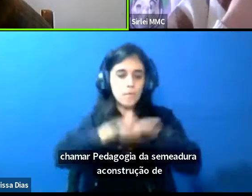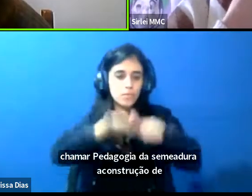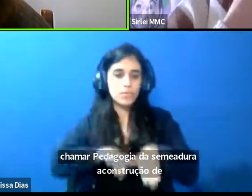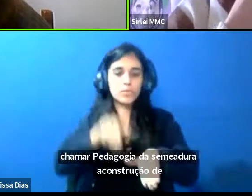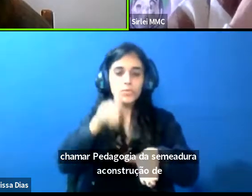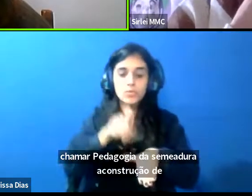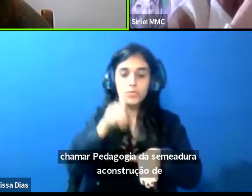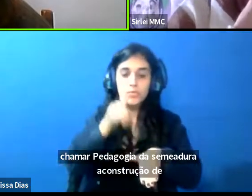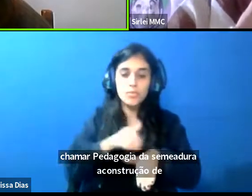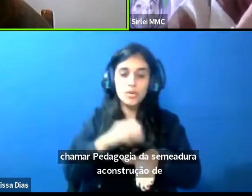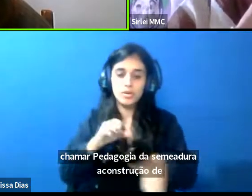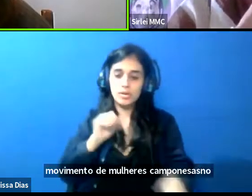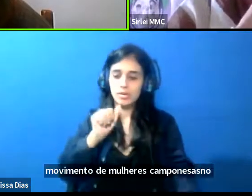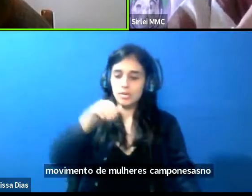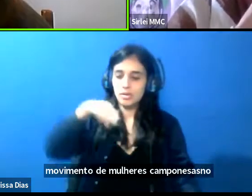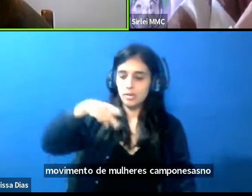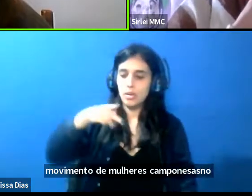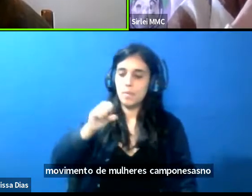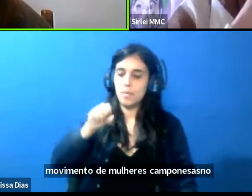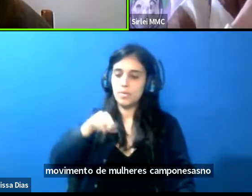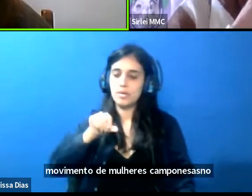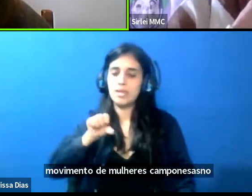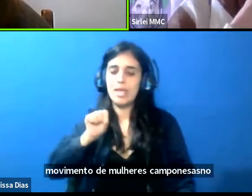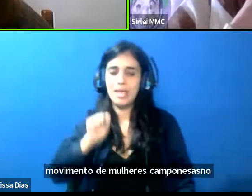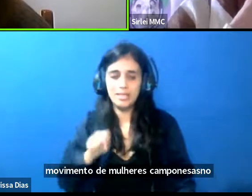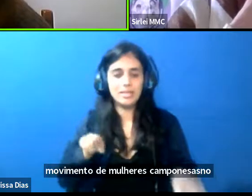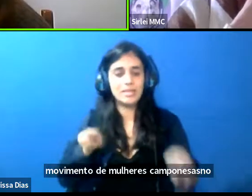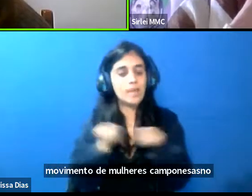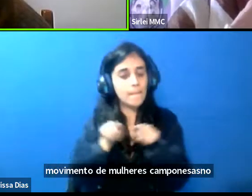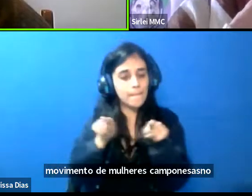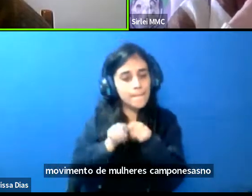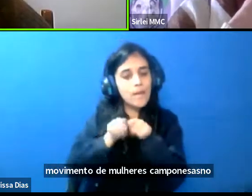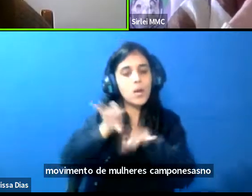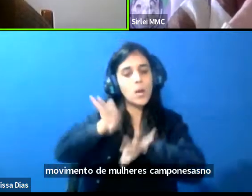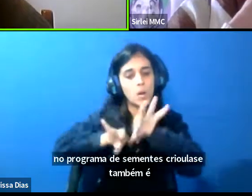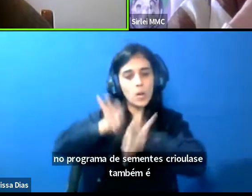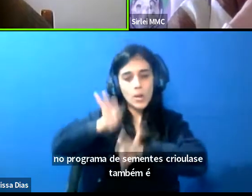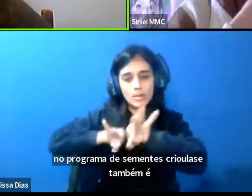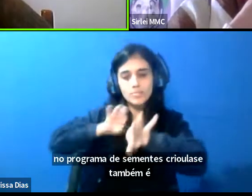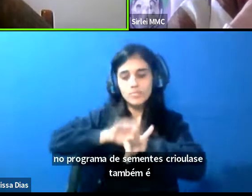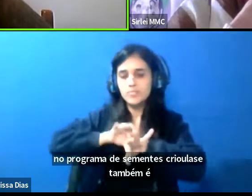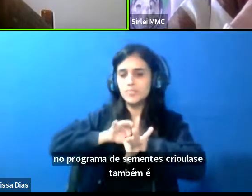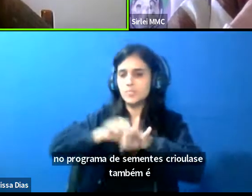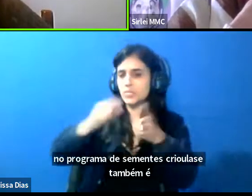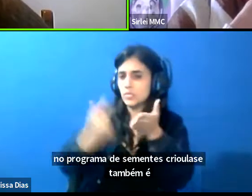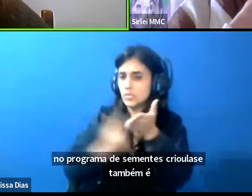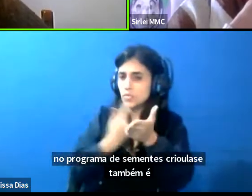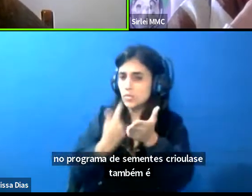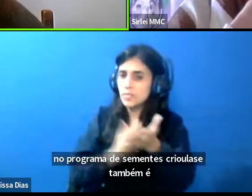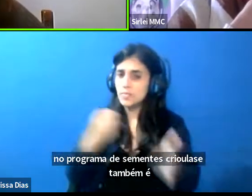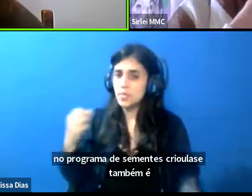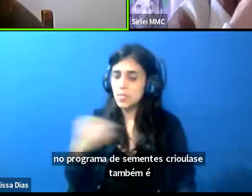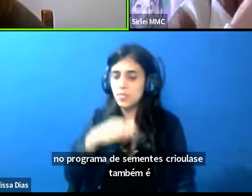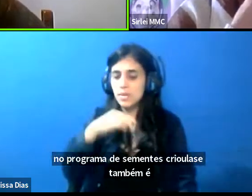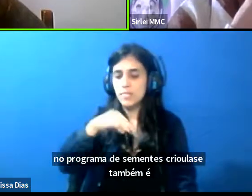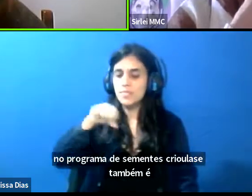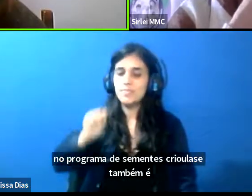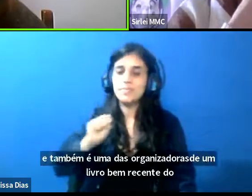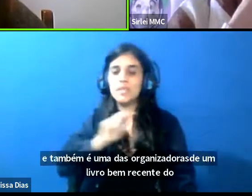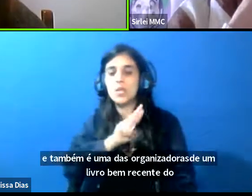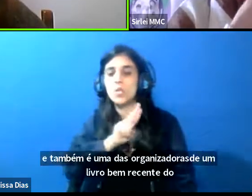de sementes crioulas, e também é uma das organizadoras de um livro bem recente do MMC, que se